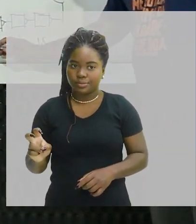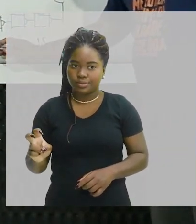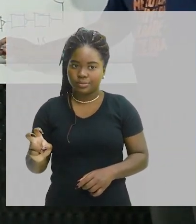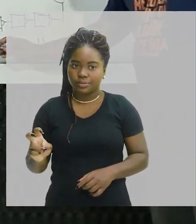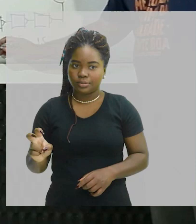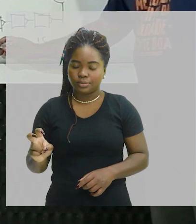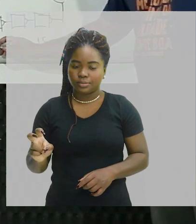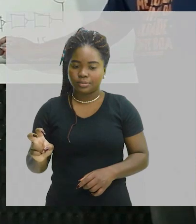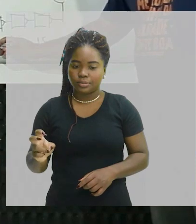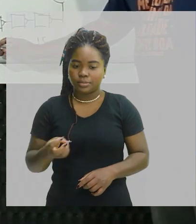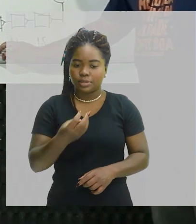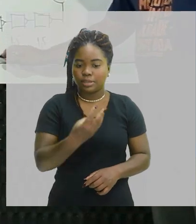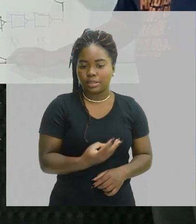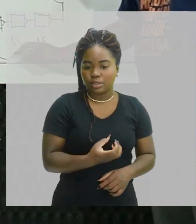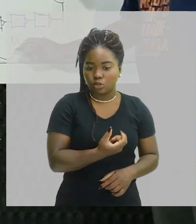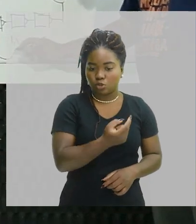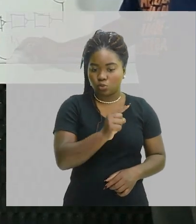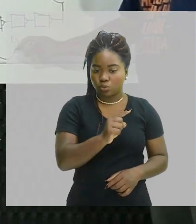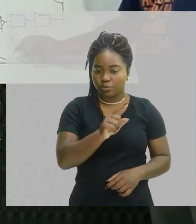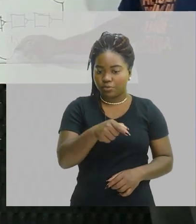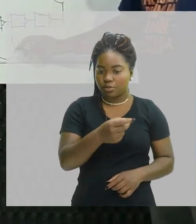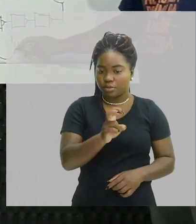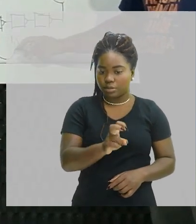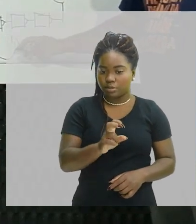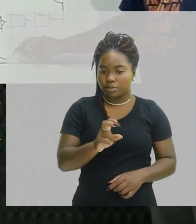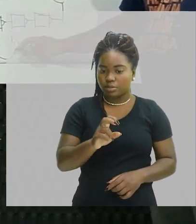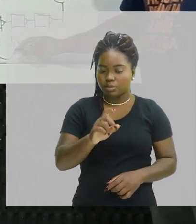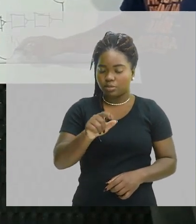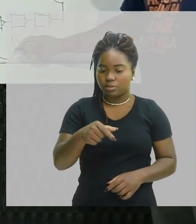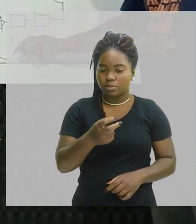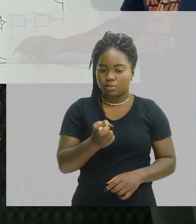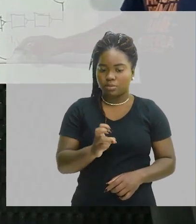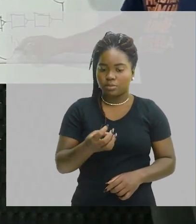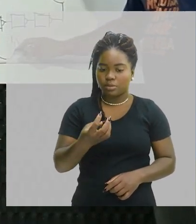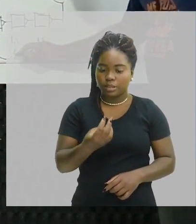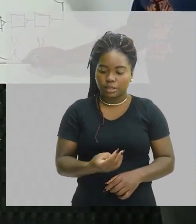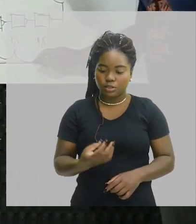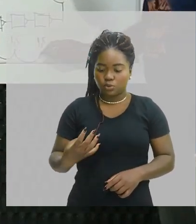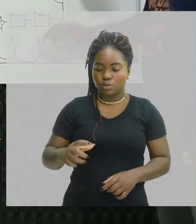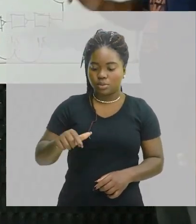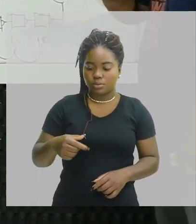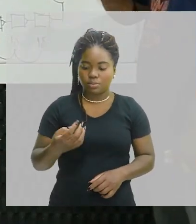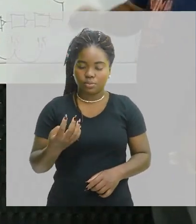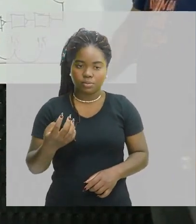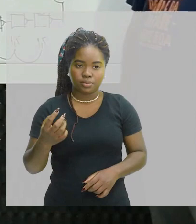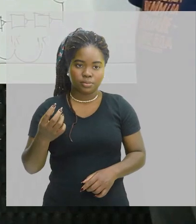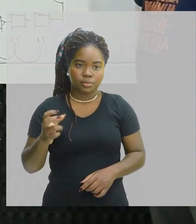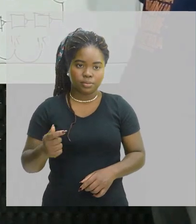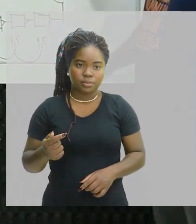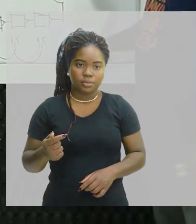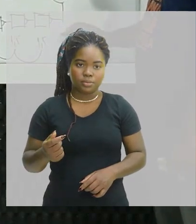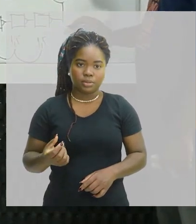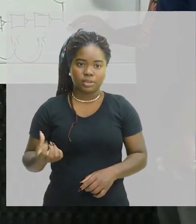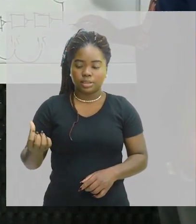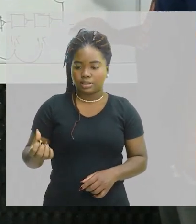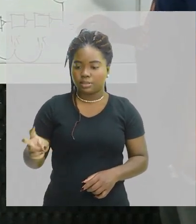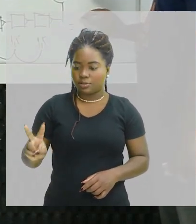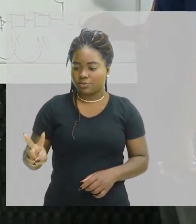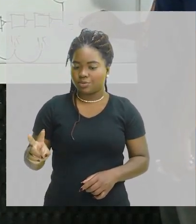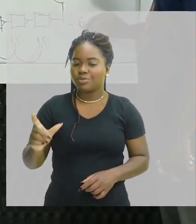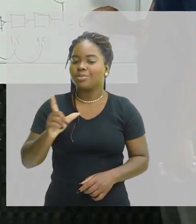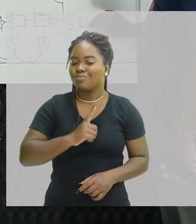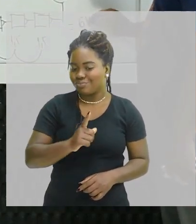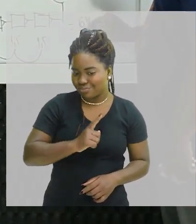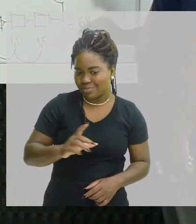1,5 mais 1,5 dá 3. 3 mais 1,5 dá 4,5. 4,5 mais 1,5 vai dar 6 volts. Então aqui eu